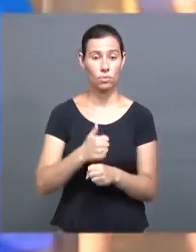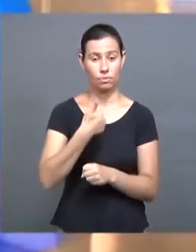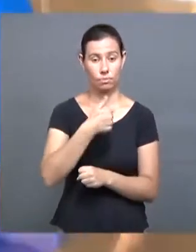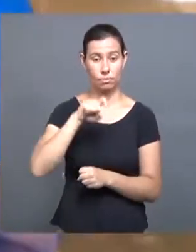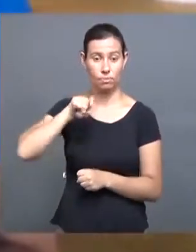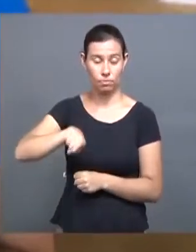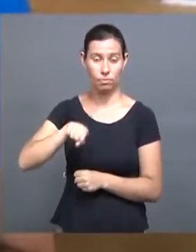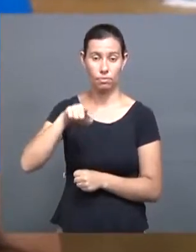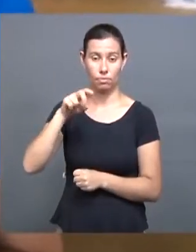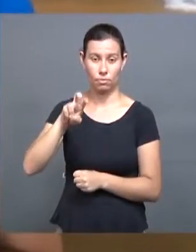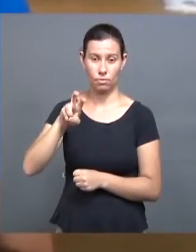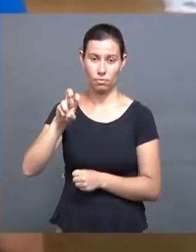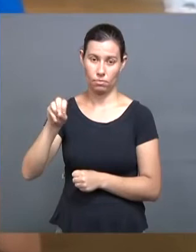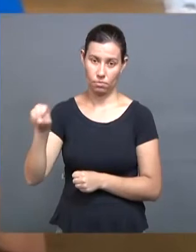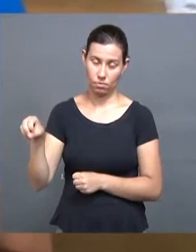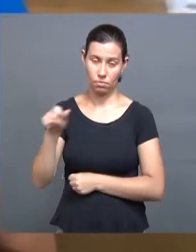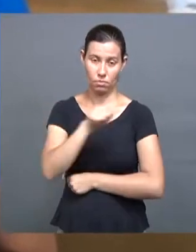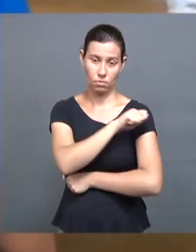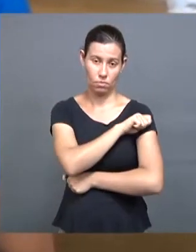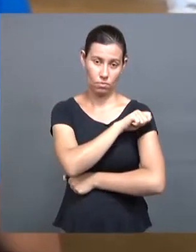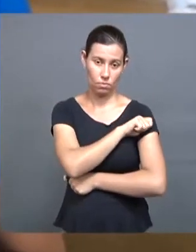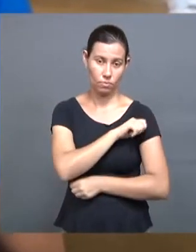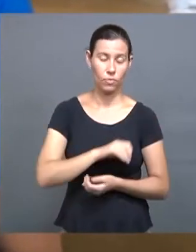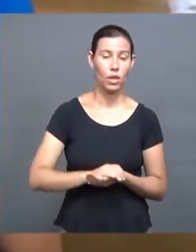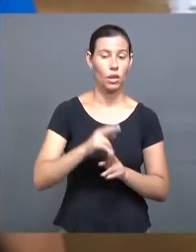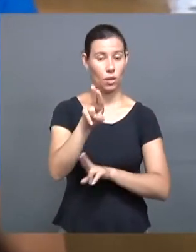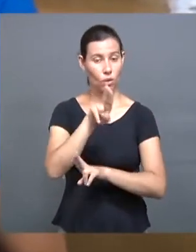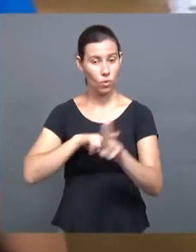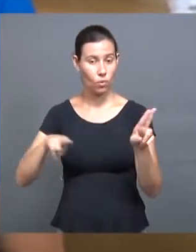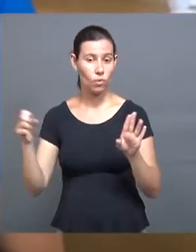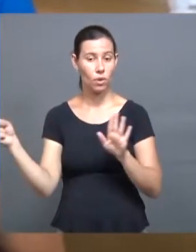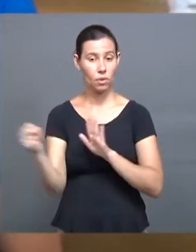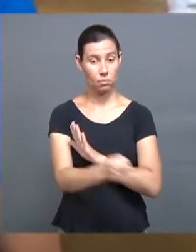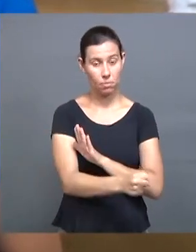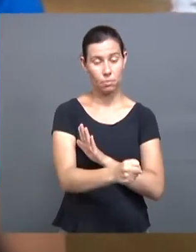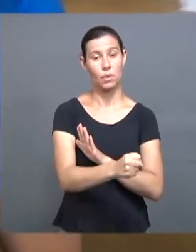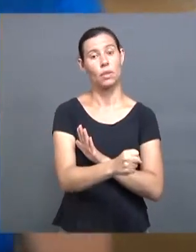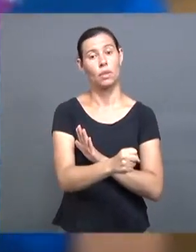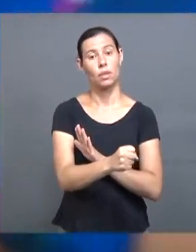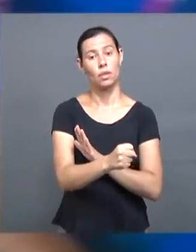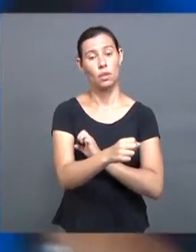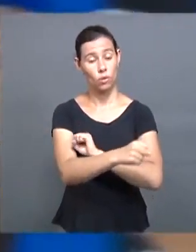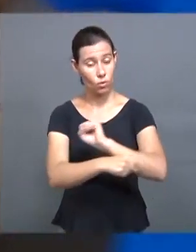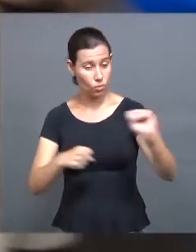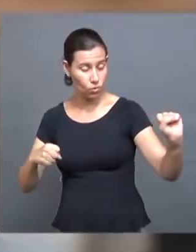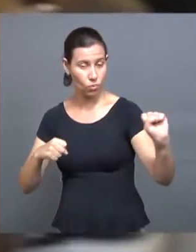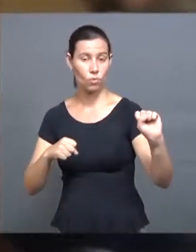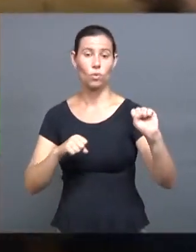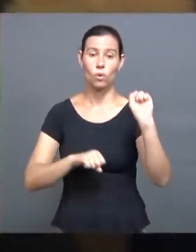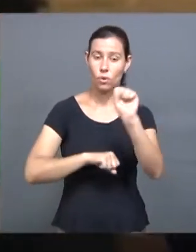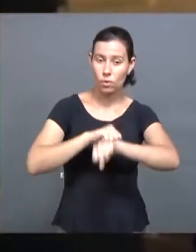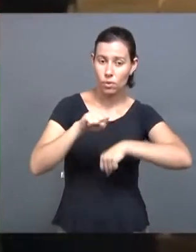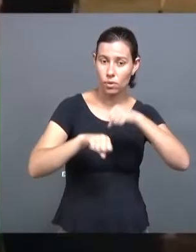modalidades. A UFO representa o estado de Minas Gerais no judô, ciclismo, no LOLzinho e no FIFA.